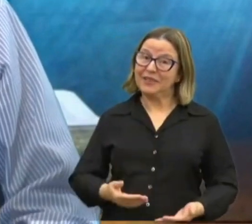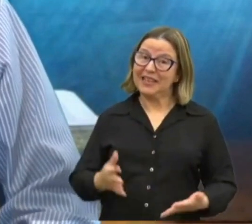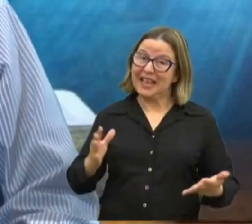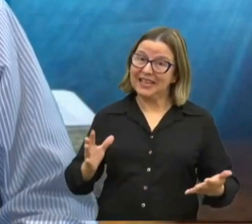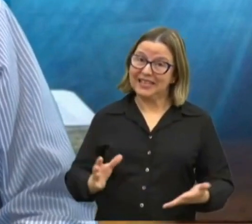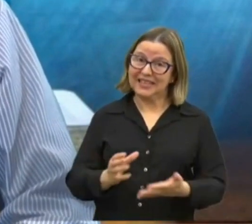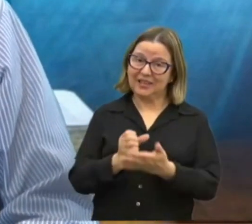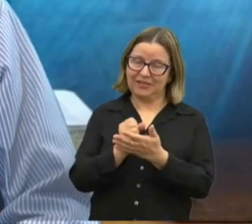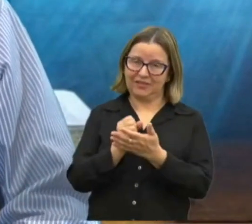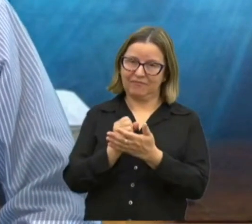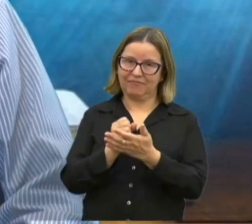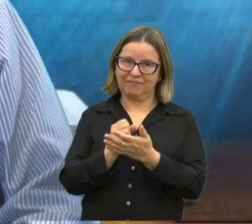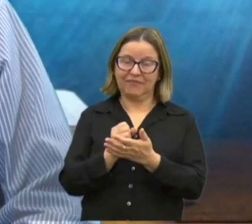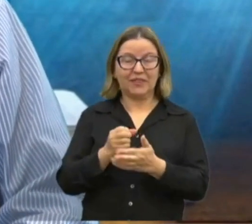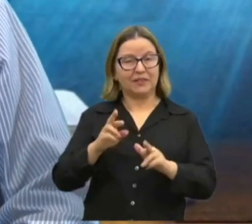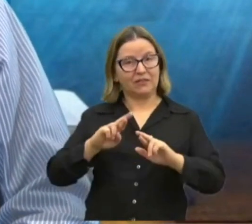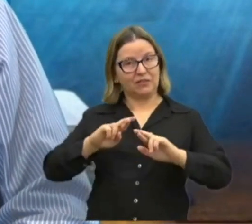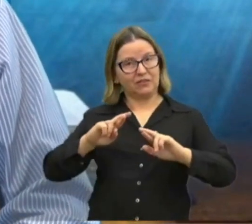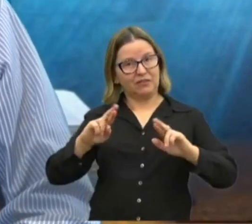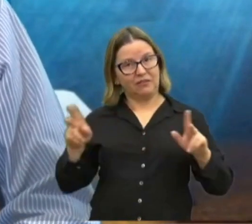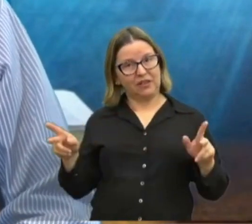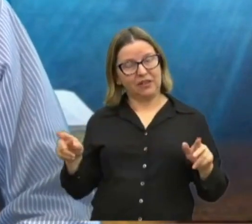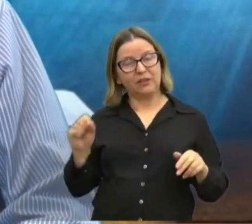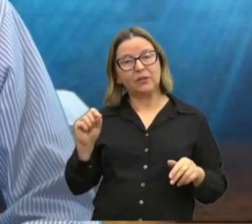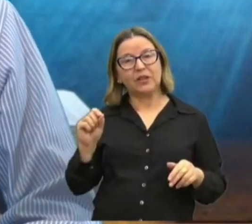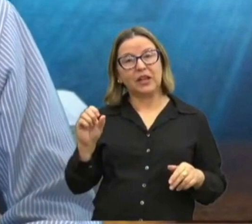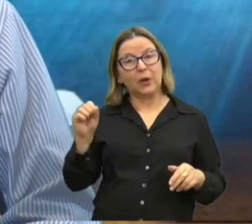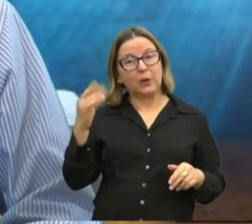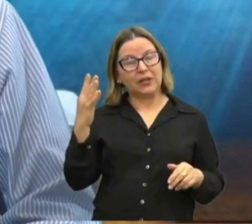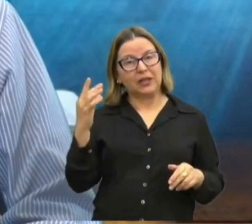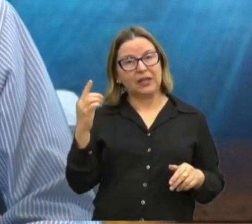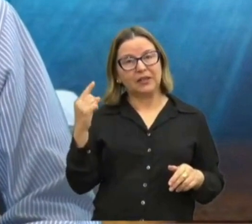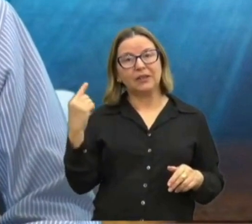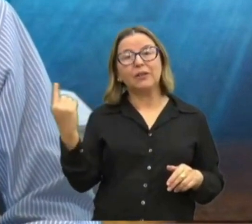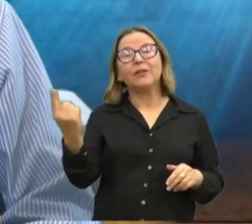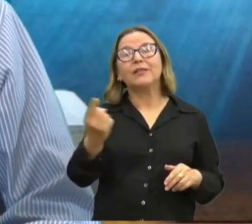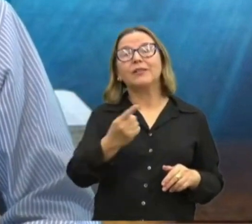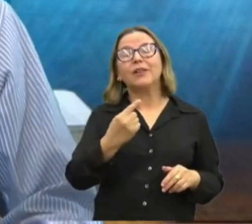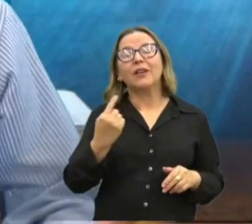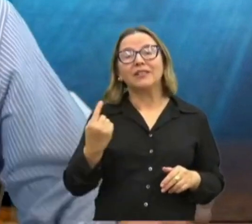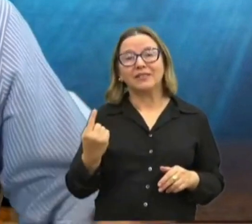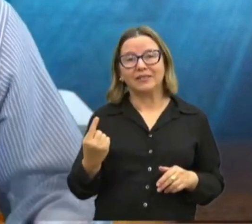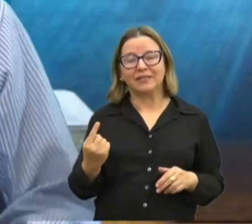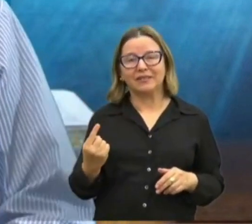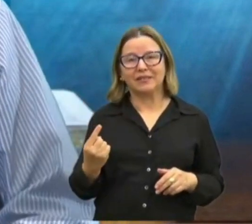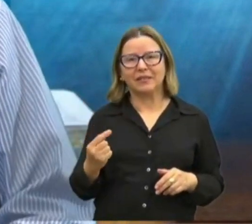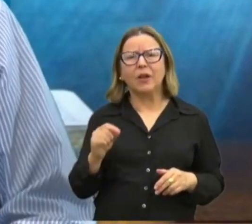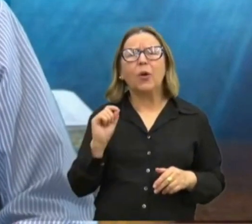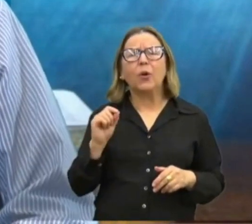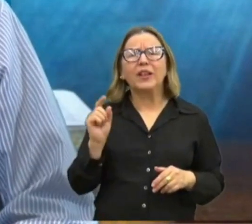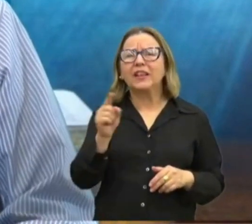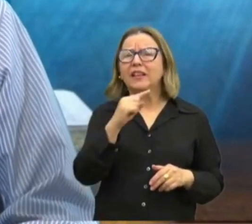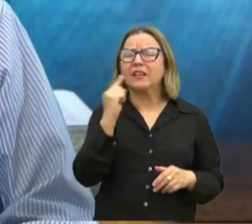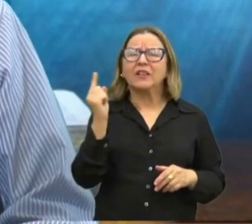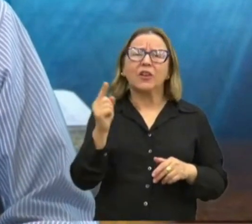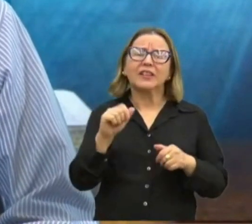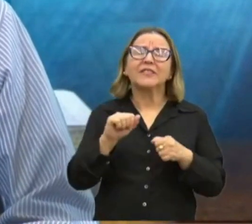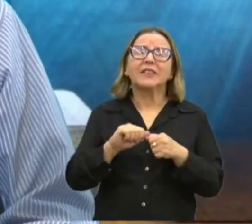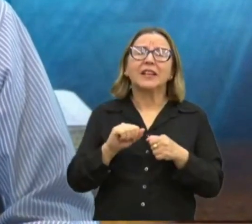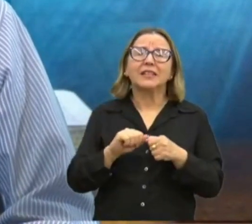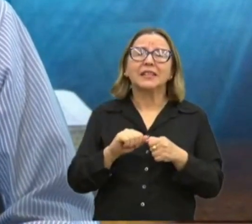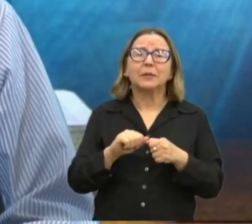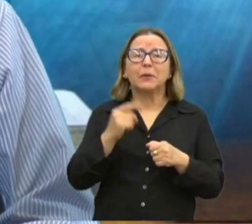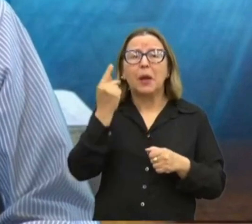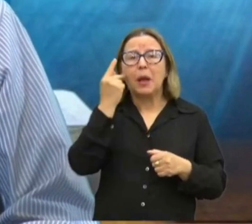isso é muito diferente do que acontece conosco. Porque o que nós fazemos em relação aos nossos filhos?